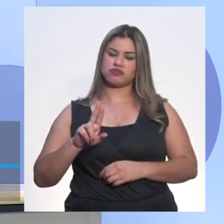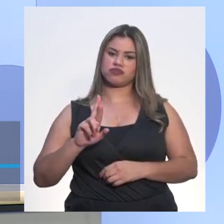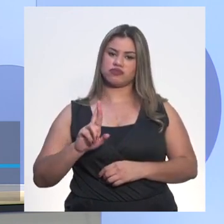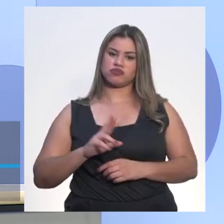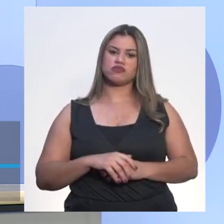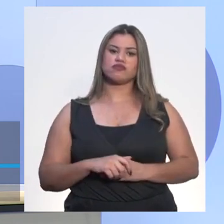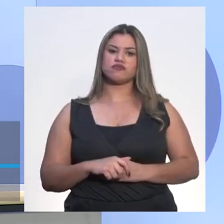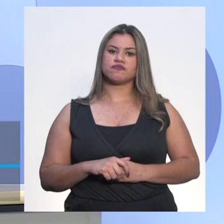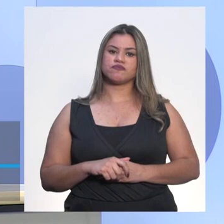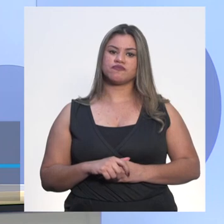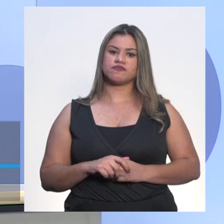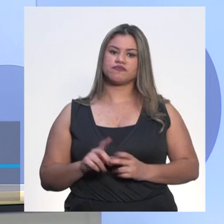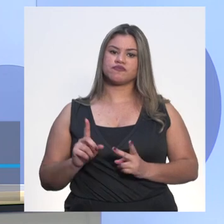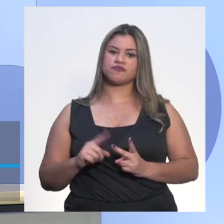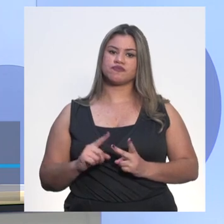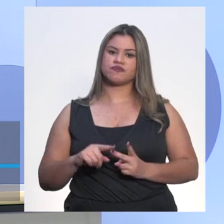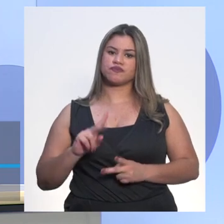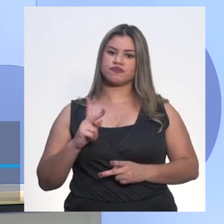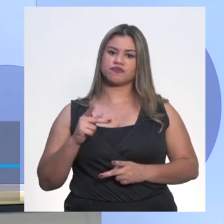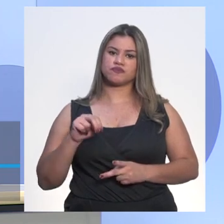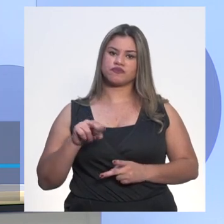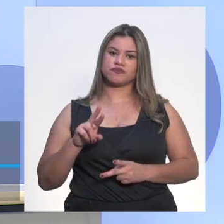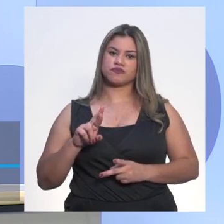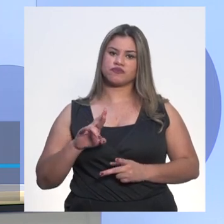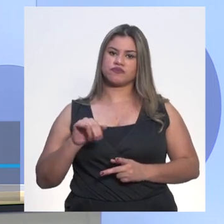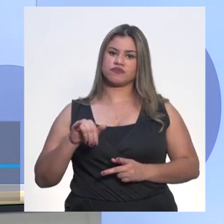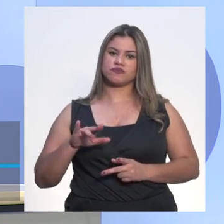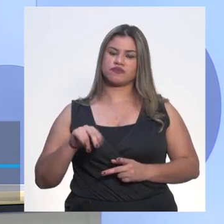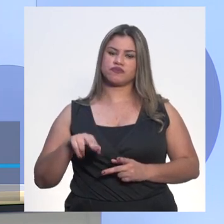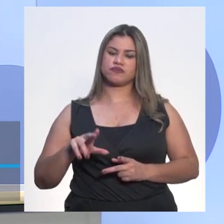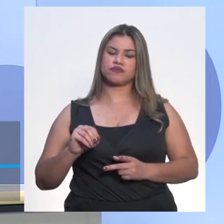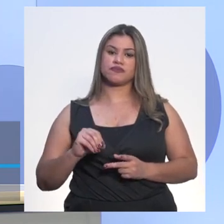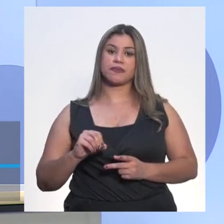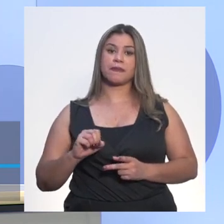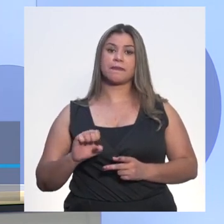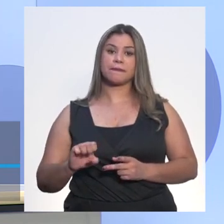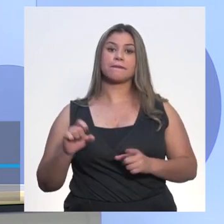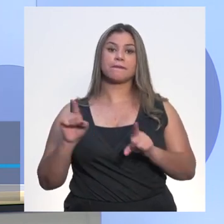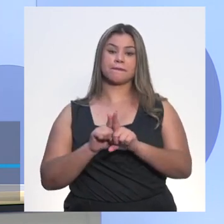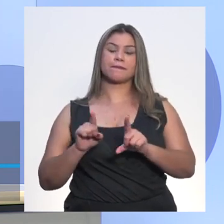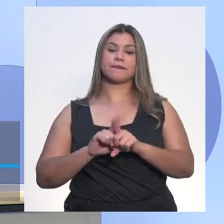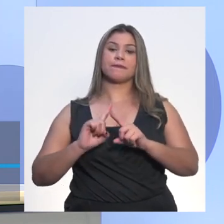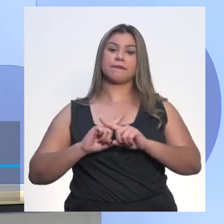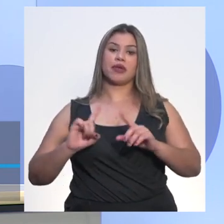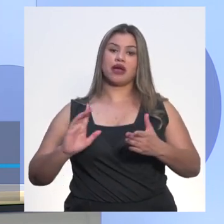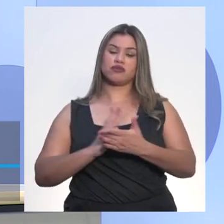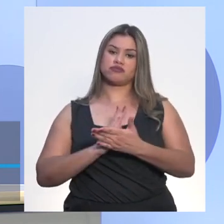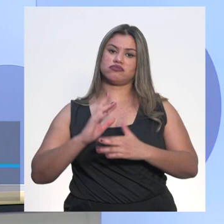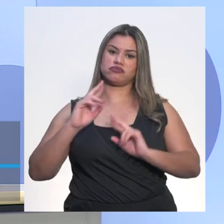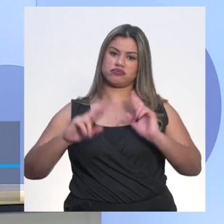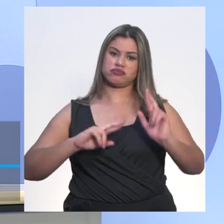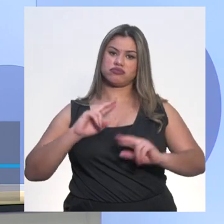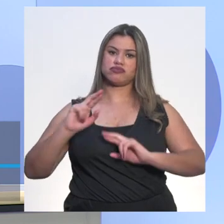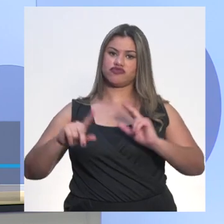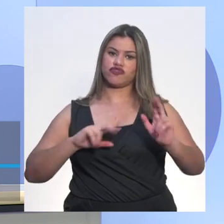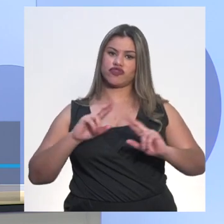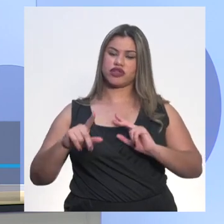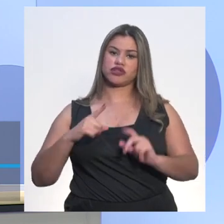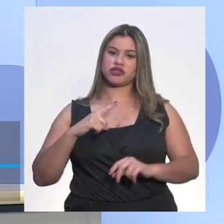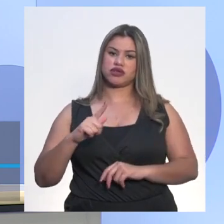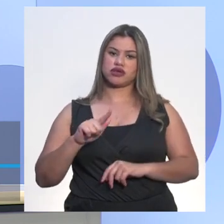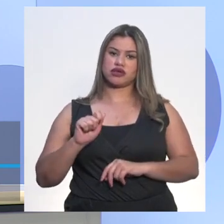a resposta A. O Henrique também. Só que eu encontrei outras respostas diferentes. Por exemplo,